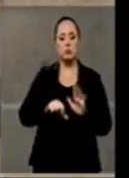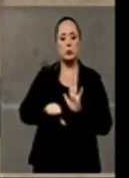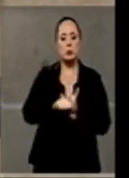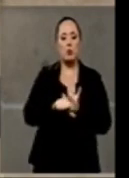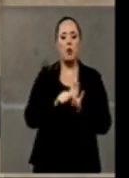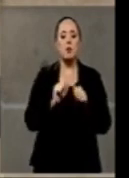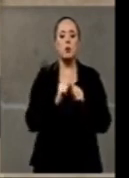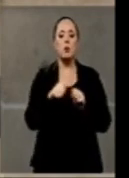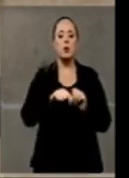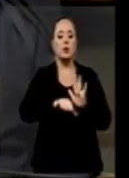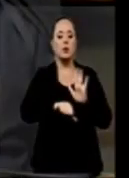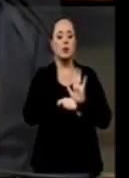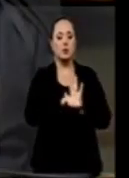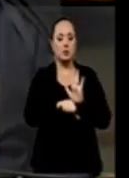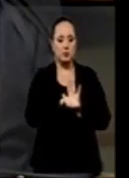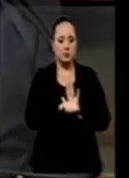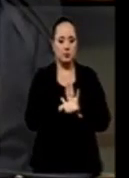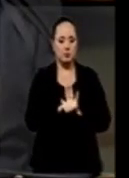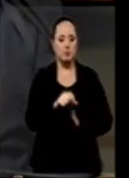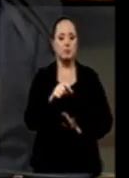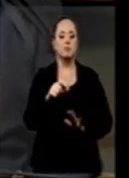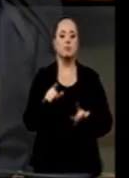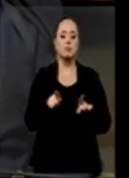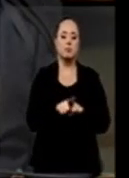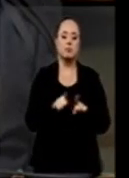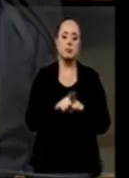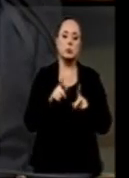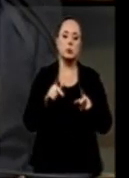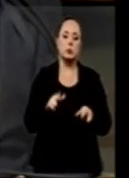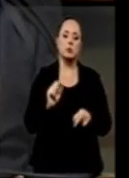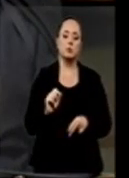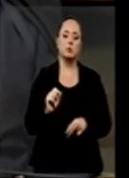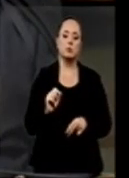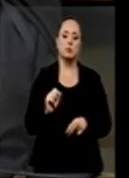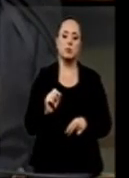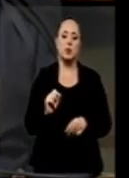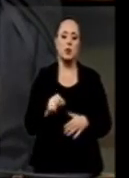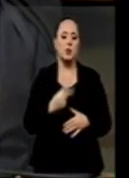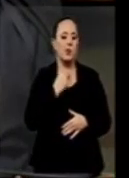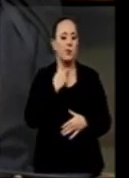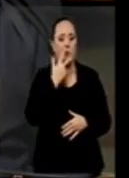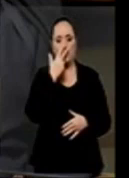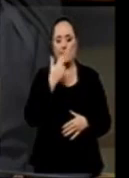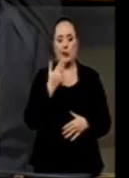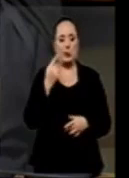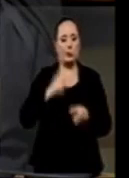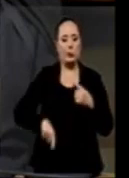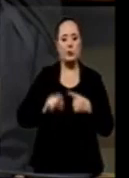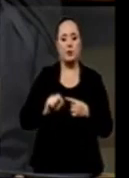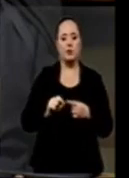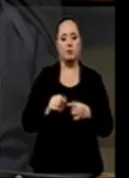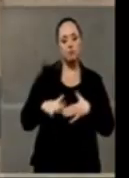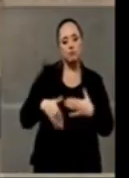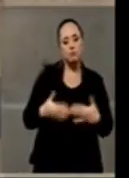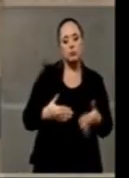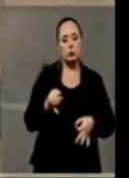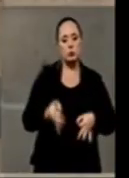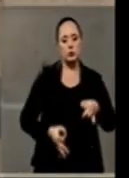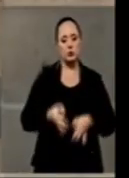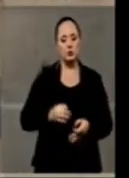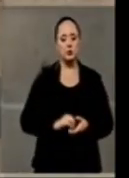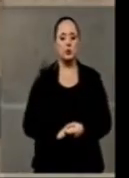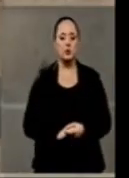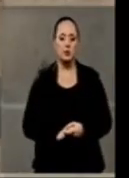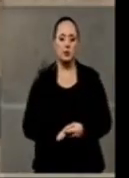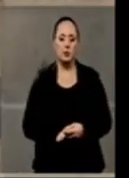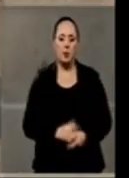outro crime ea tanto equivale atropelar a liturgia judicial parece óbvio